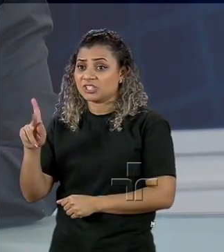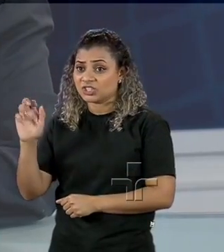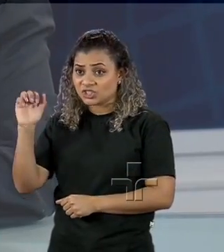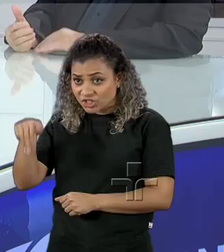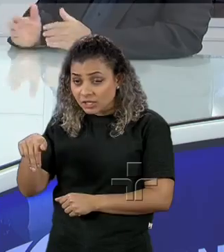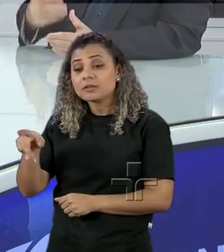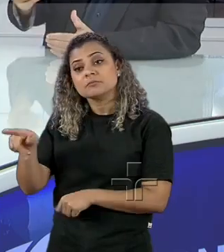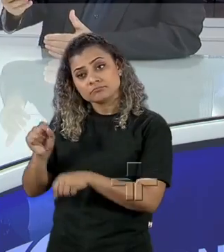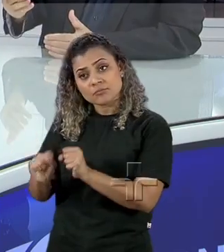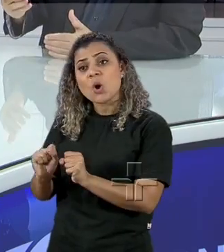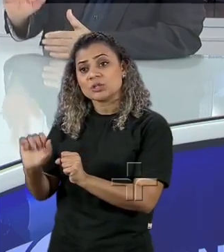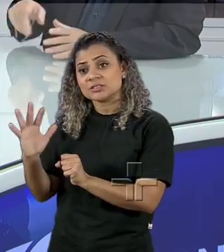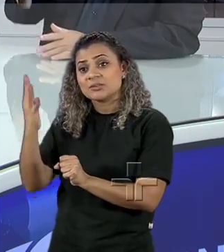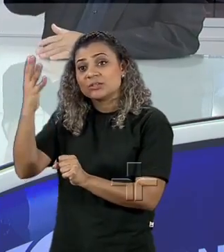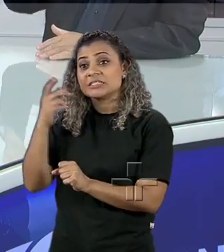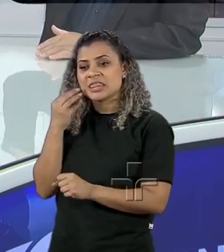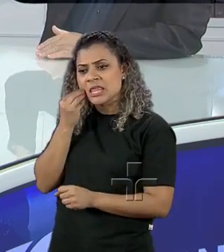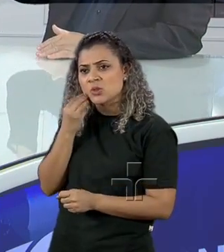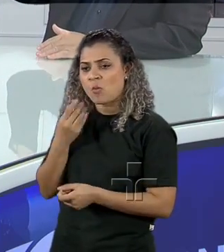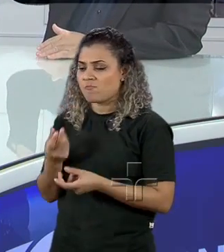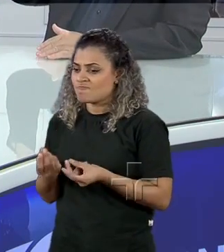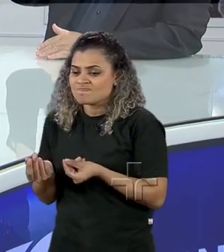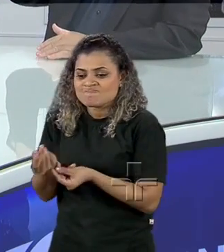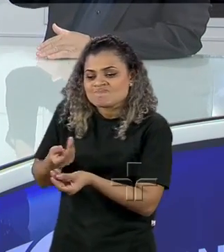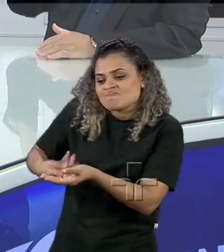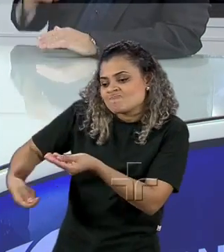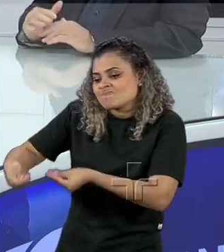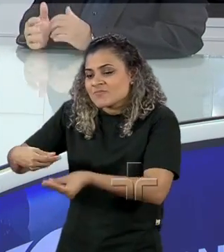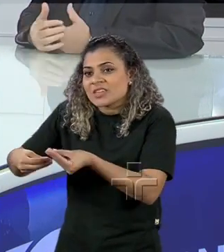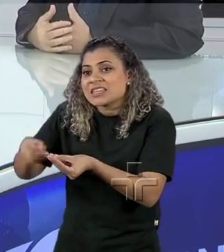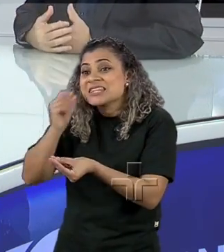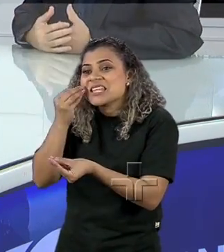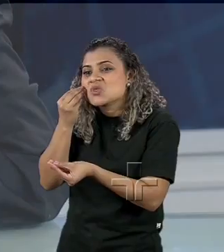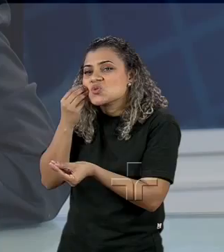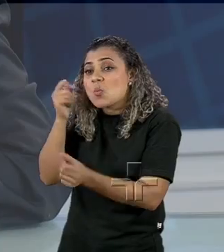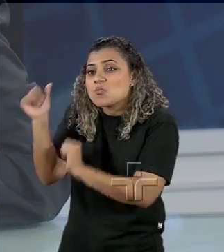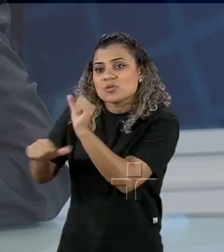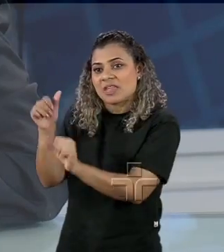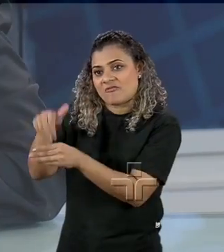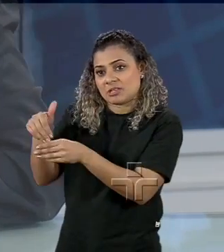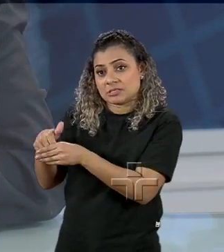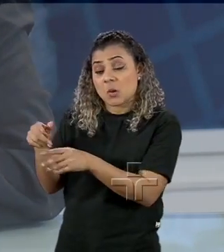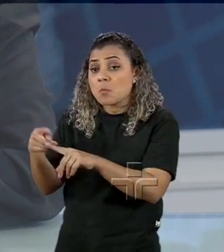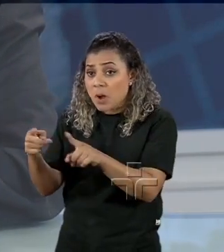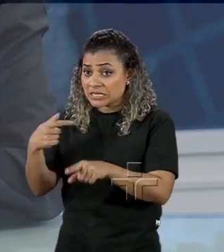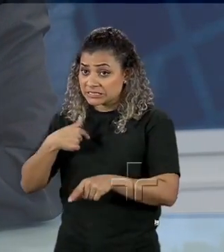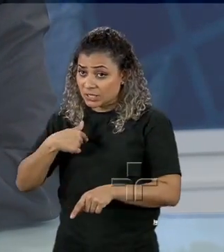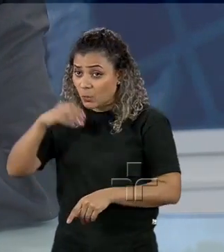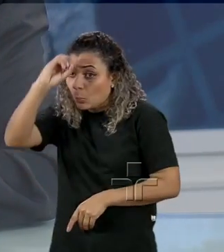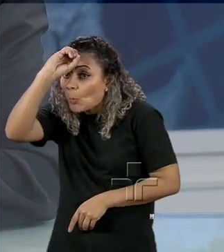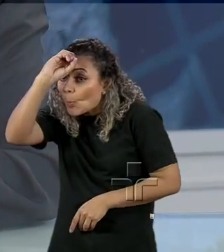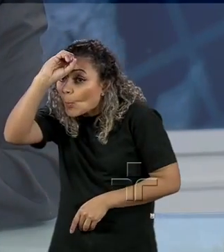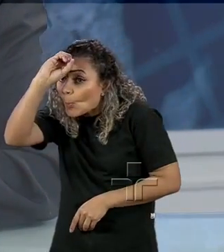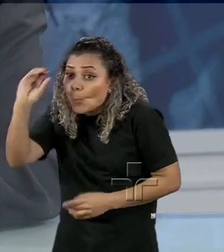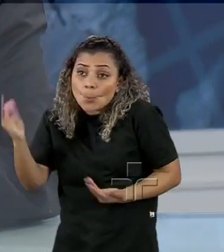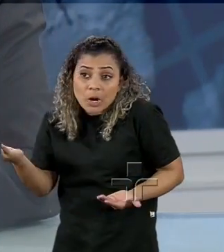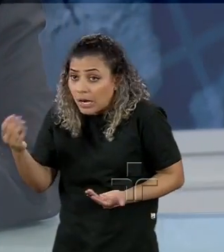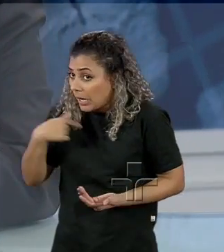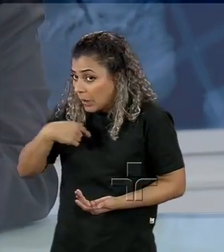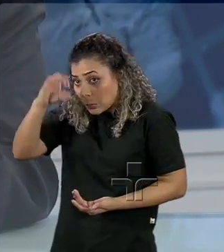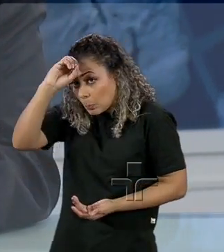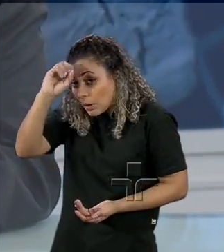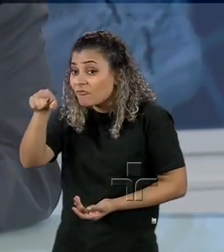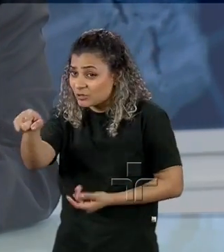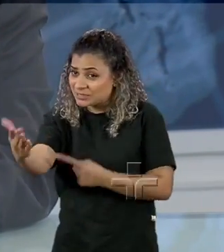né, no processo, tenha tentado agora remeter para o nível superior. Eu tenho uma pergunta de leigo, talvez o ministro Brito possa